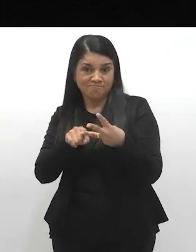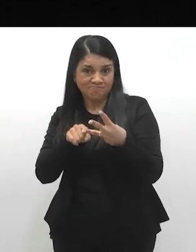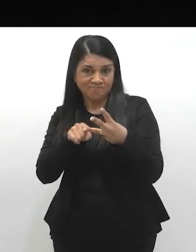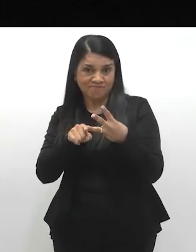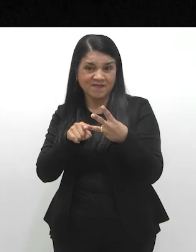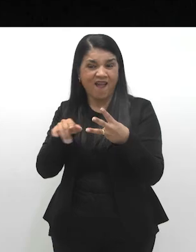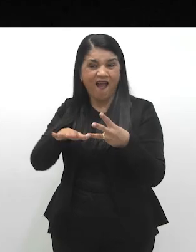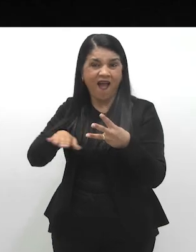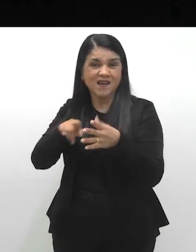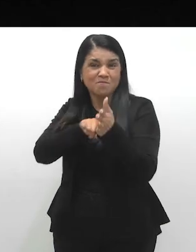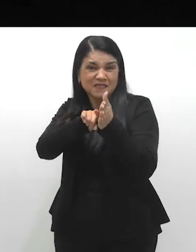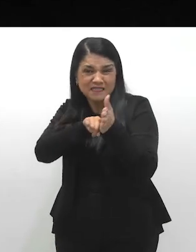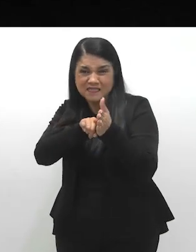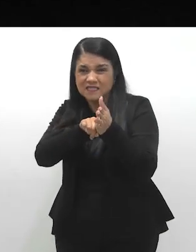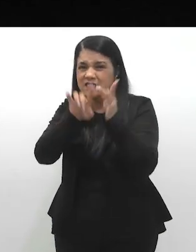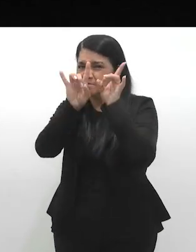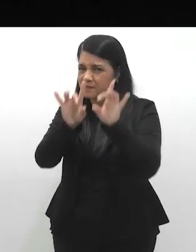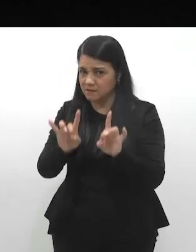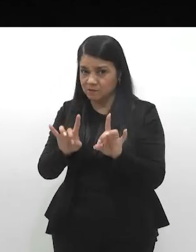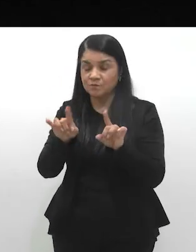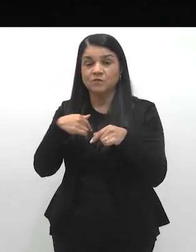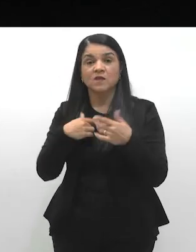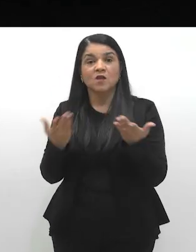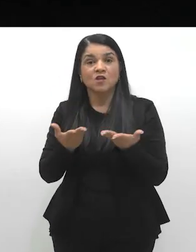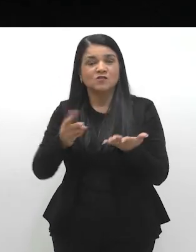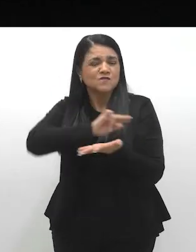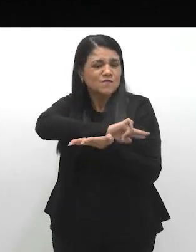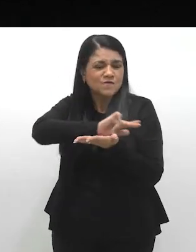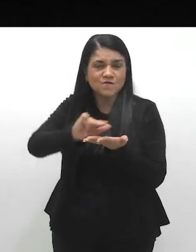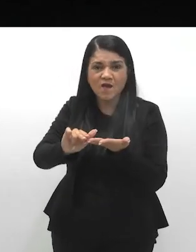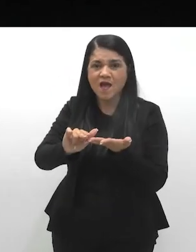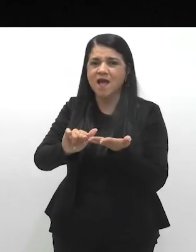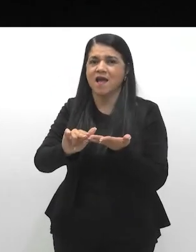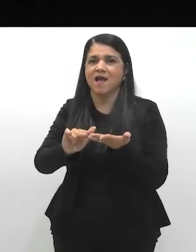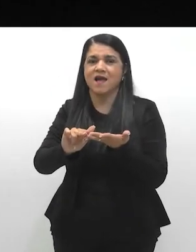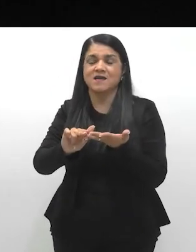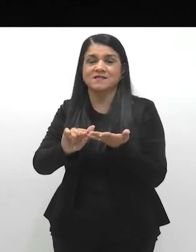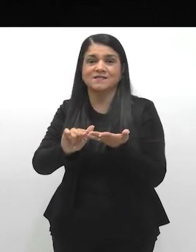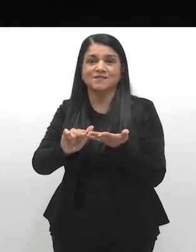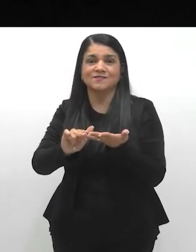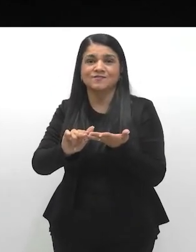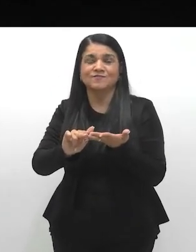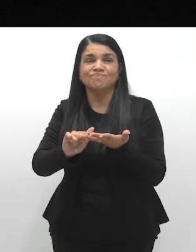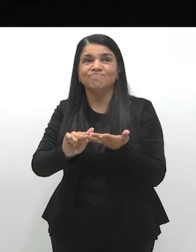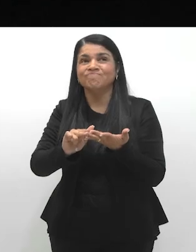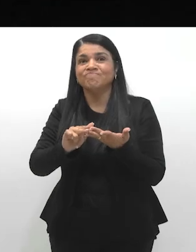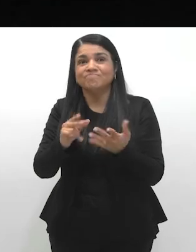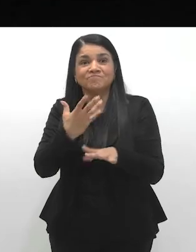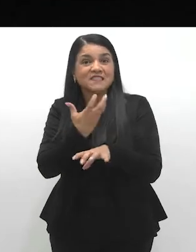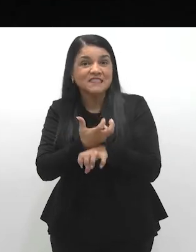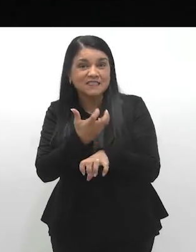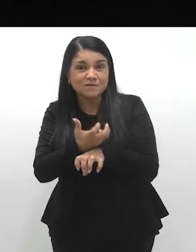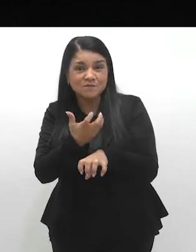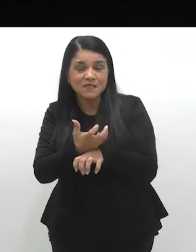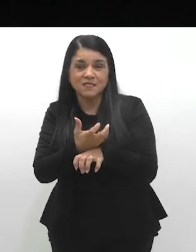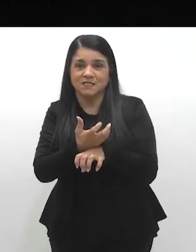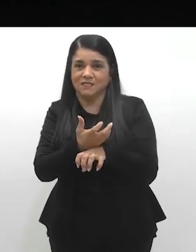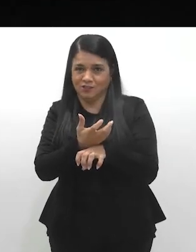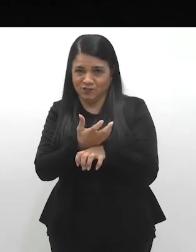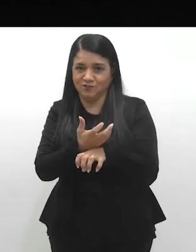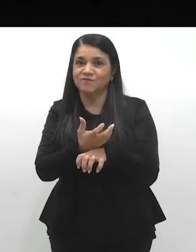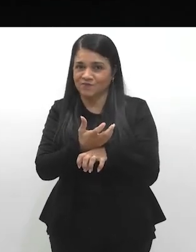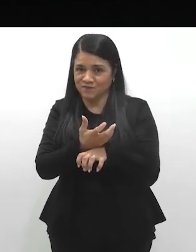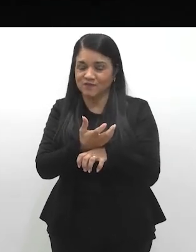Isso permite que a universidade hoje seja multidisciplinar e não mais uma universidade apenas voltada para as